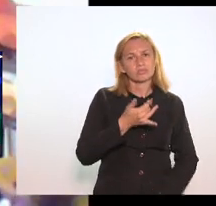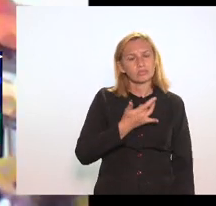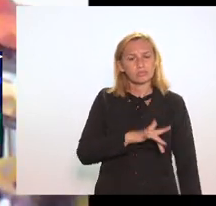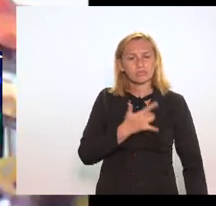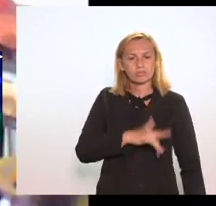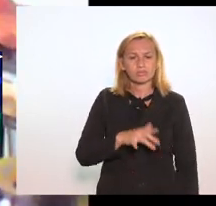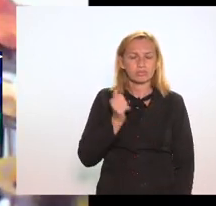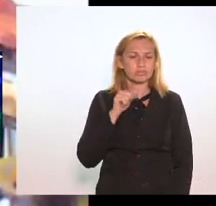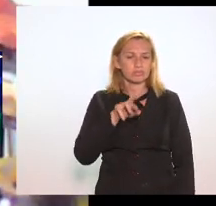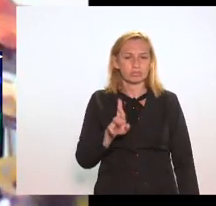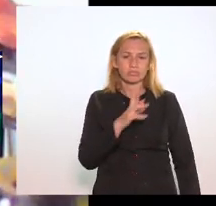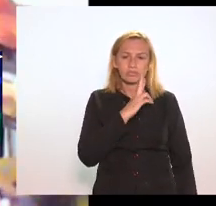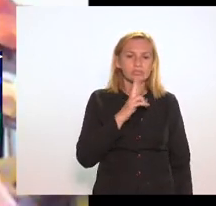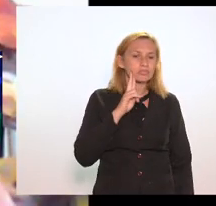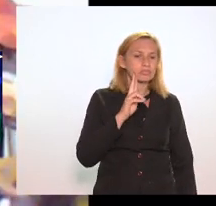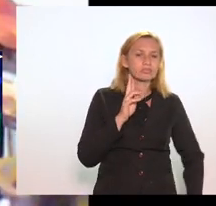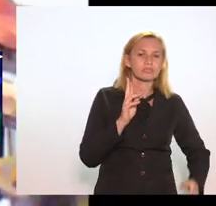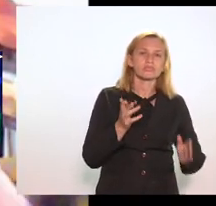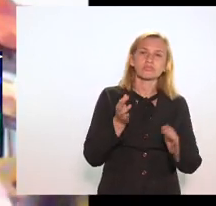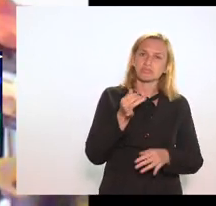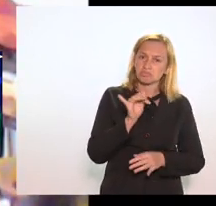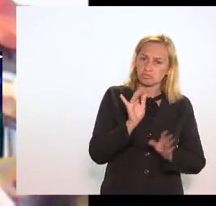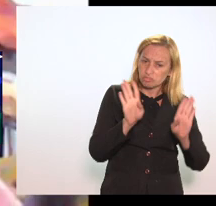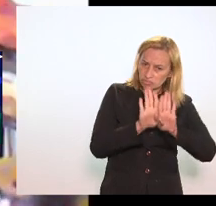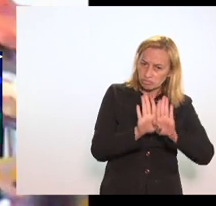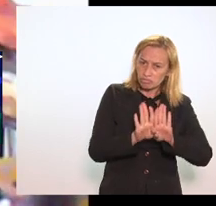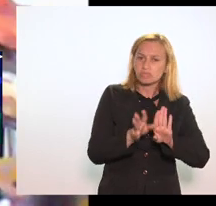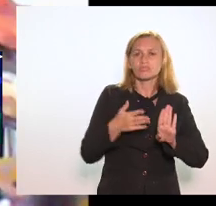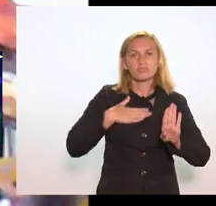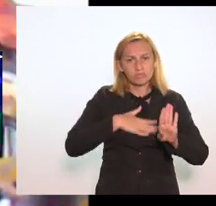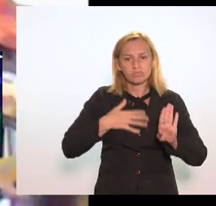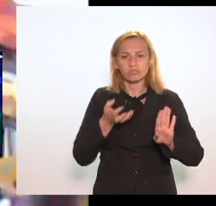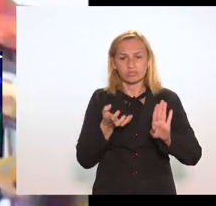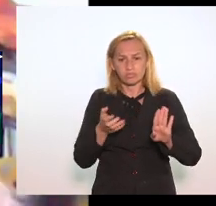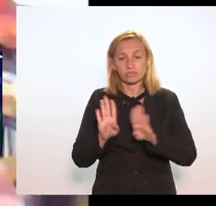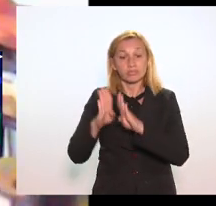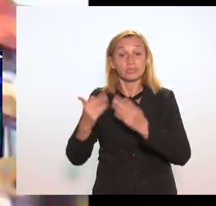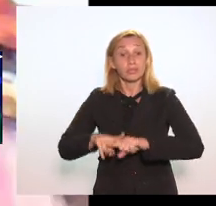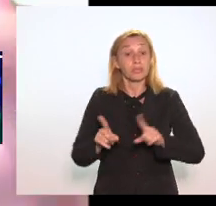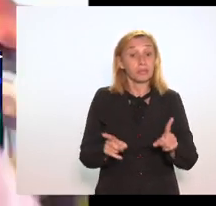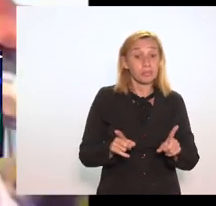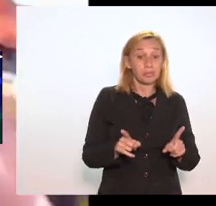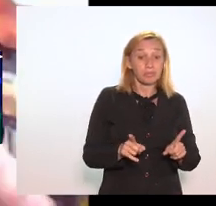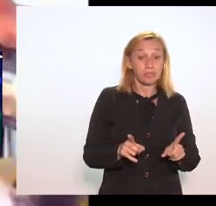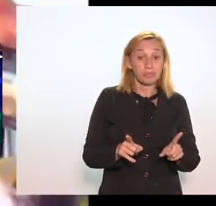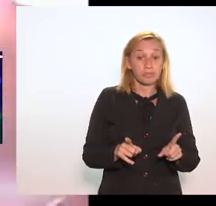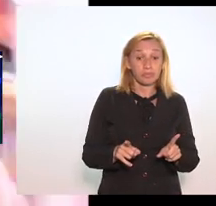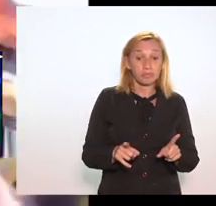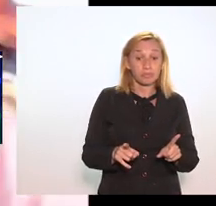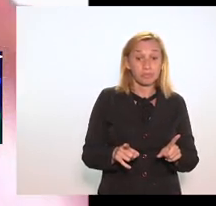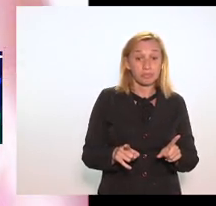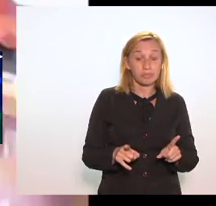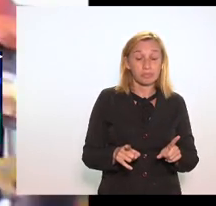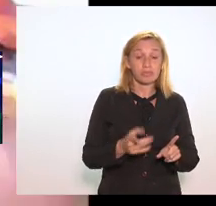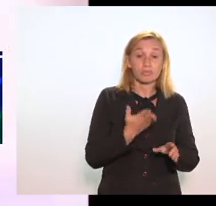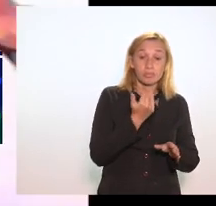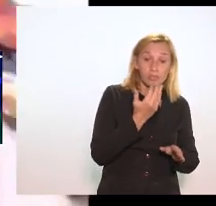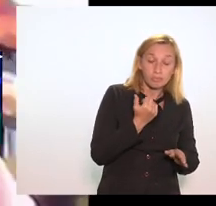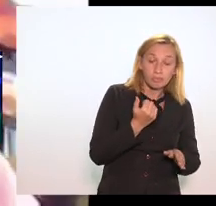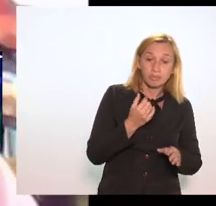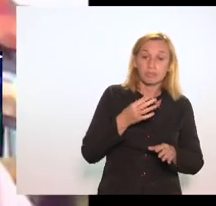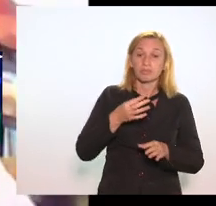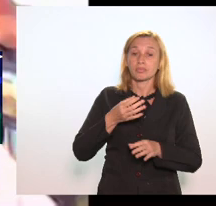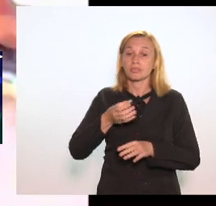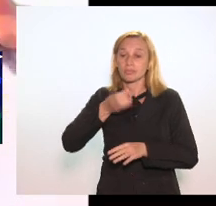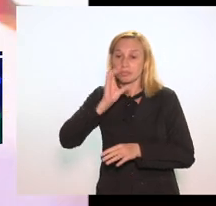pena que os bares restaurantes fecham é claro com quem que eu gostaria que ficassem aberto mas são locais nos pessoas vão comer vão beber tira uma